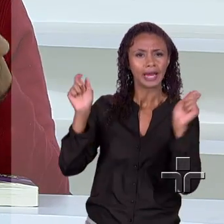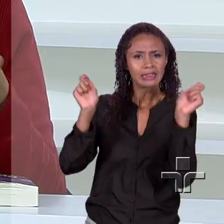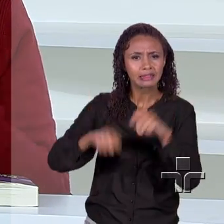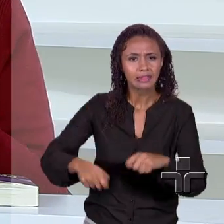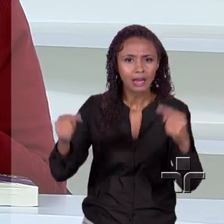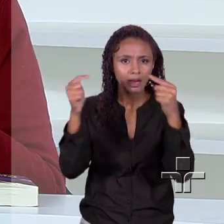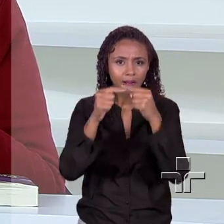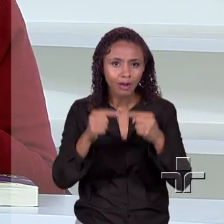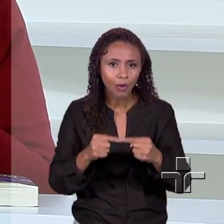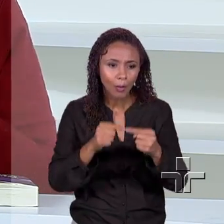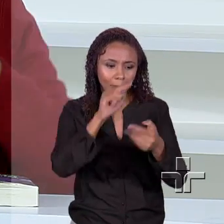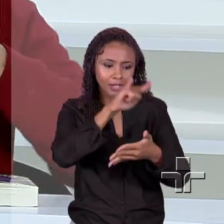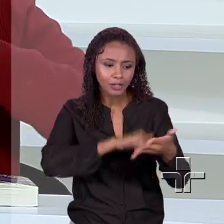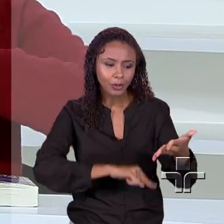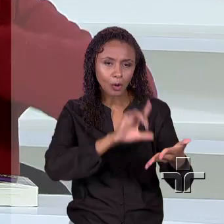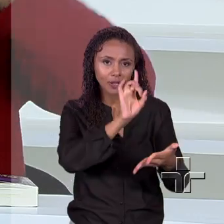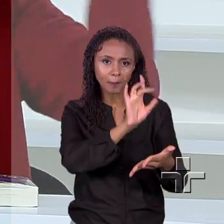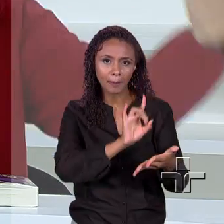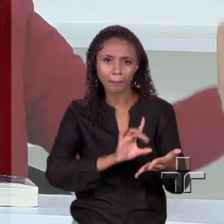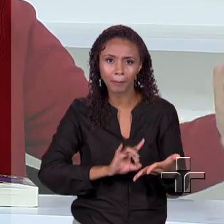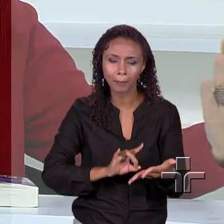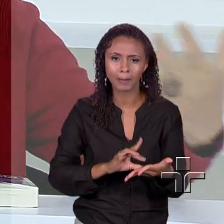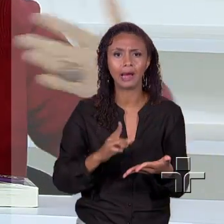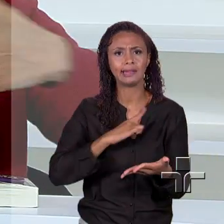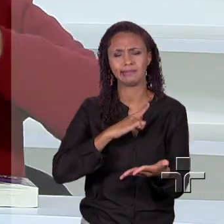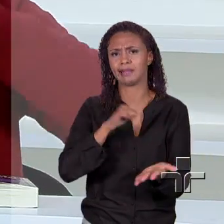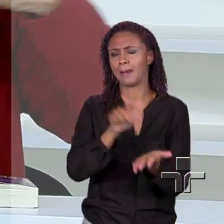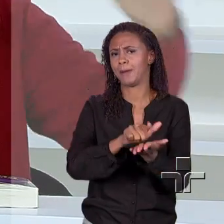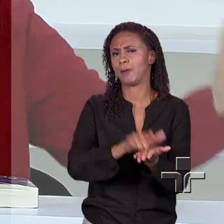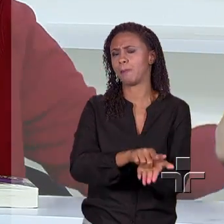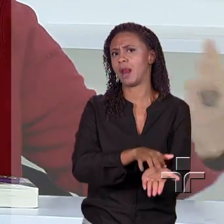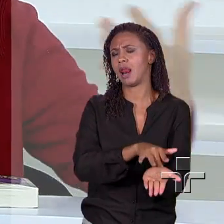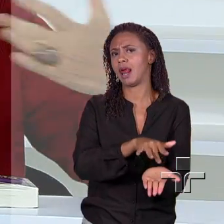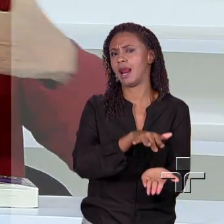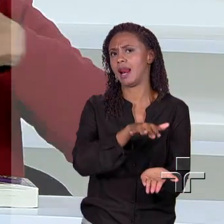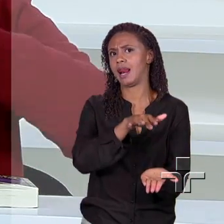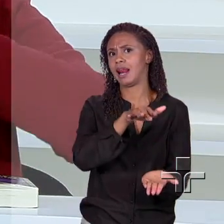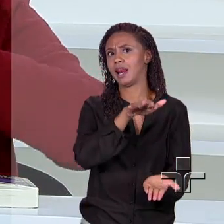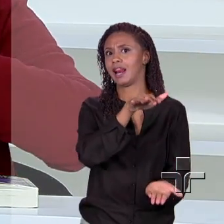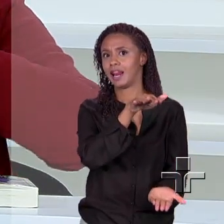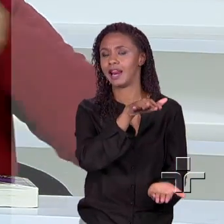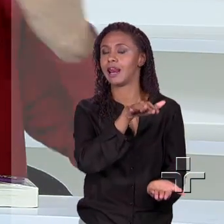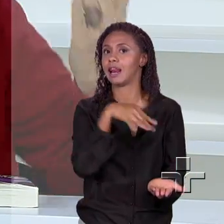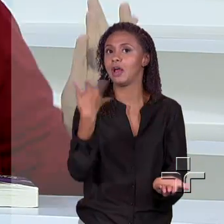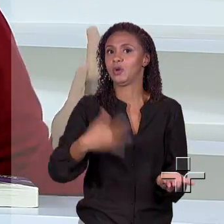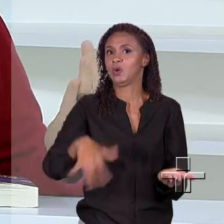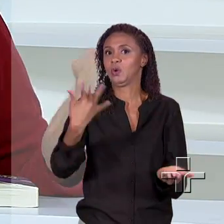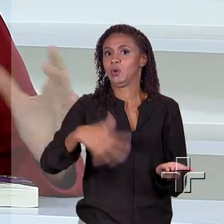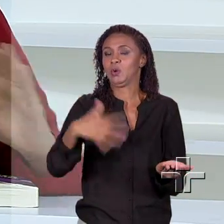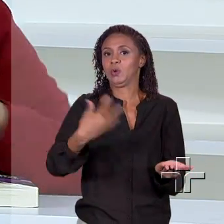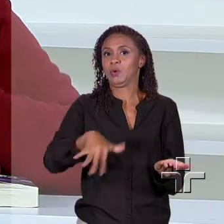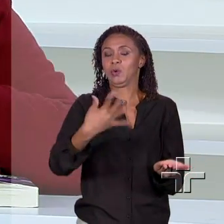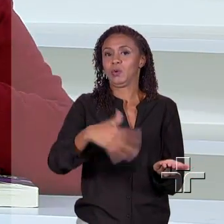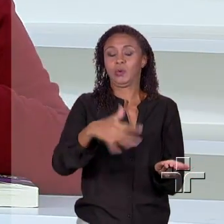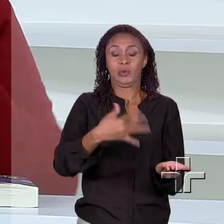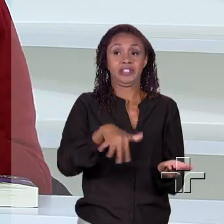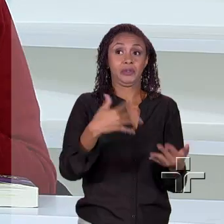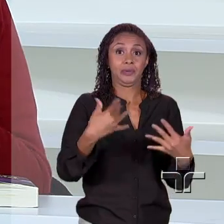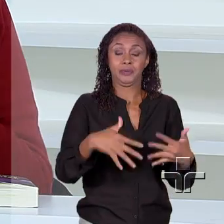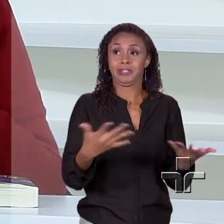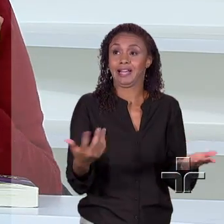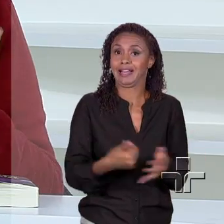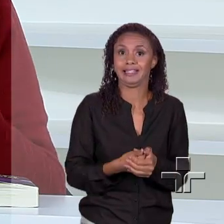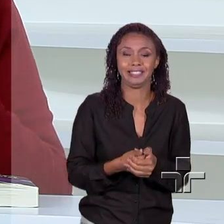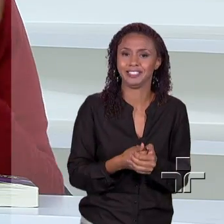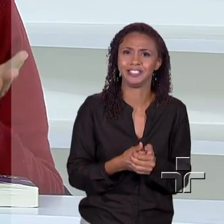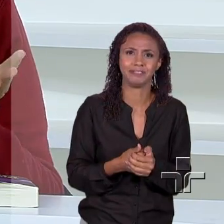gente deveria, além da papelada acumulada, que é impressionantemente,